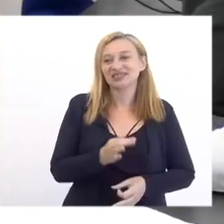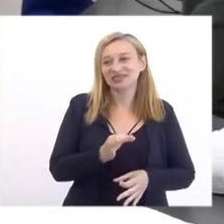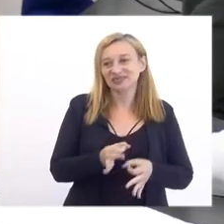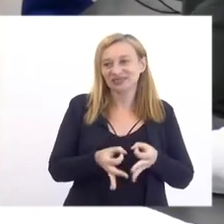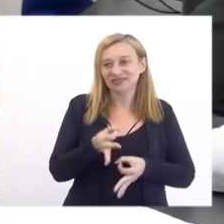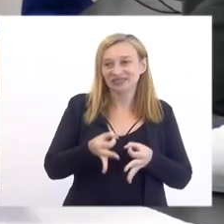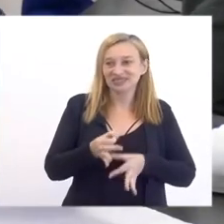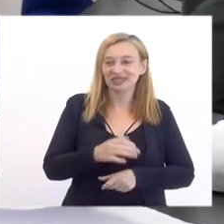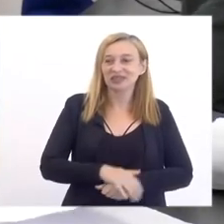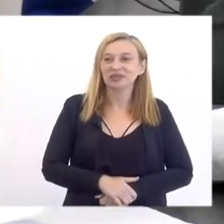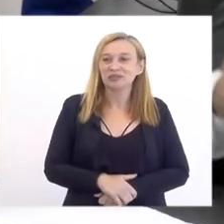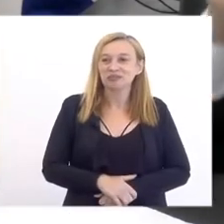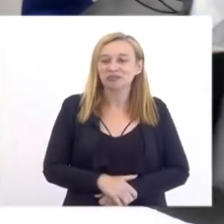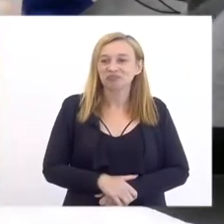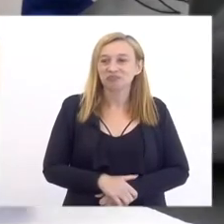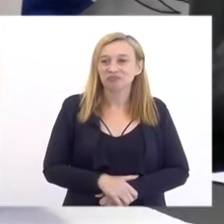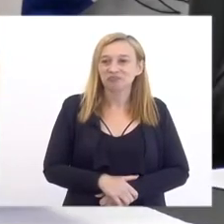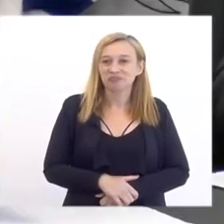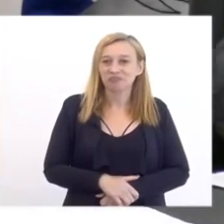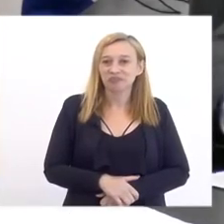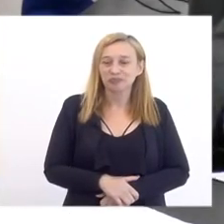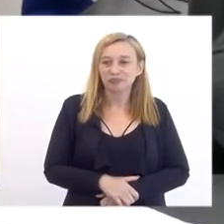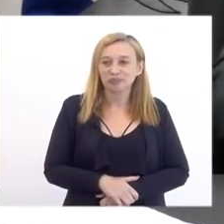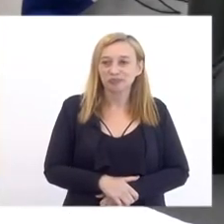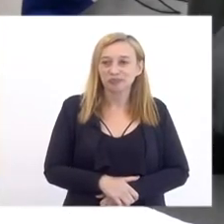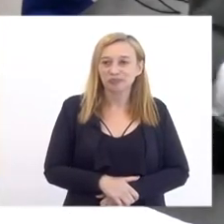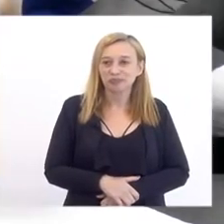juridicidade. Capoeira.